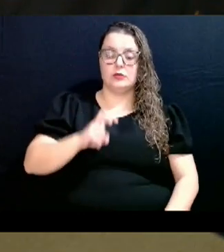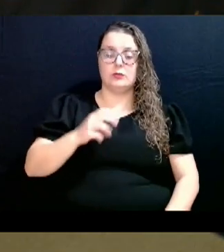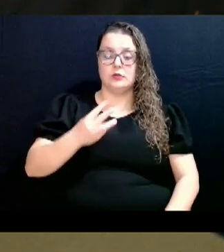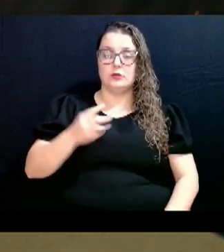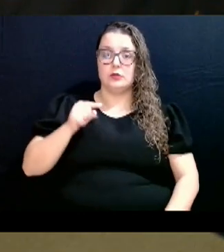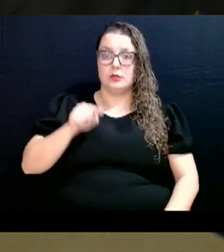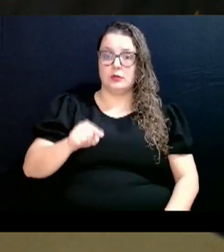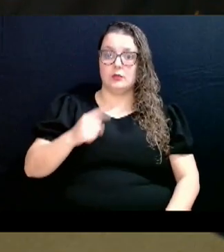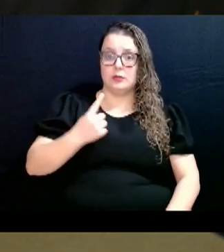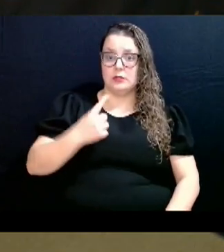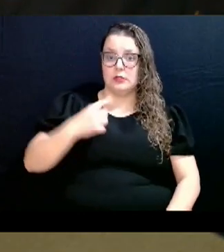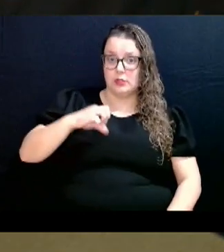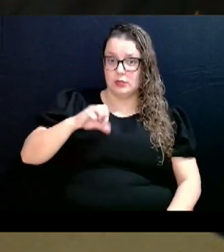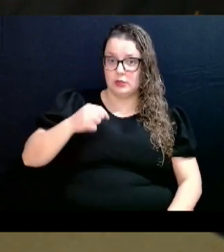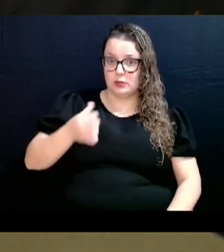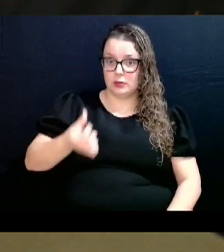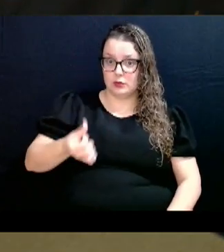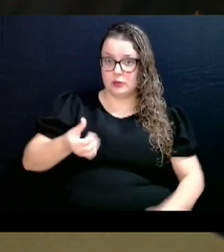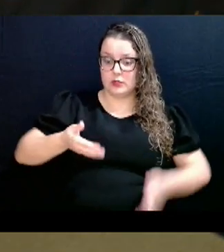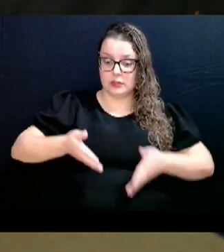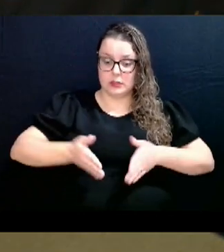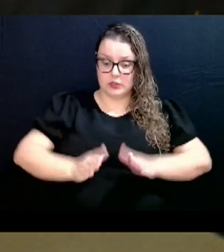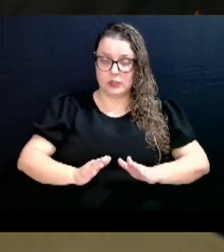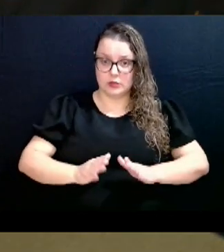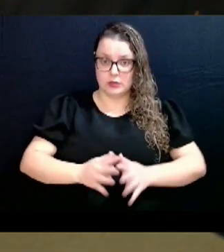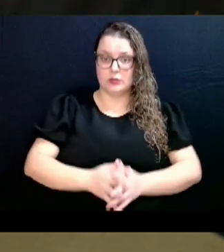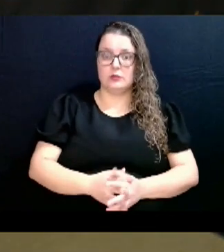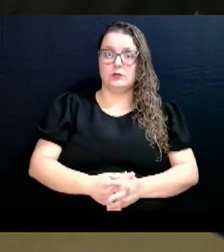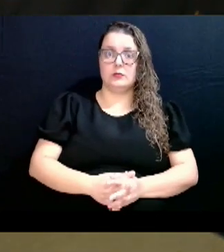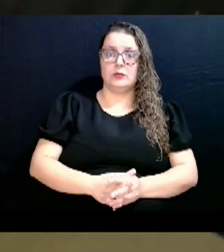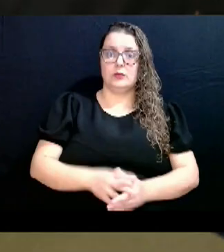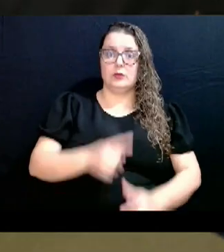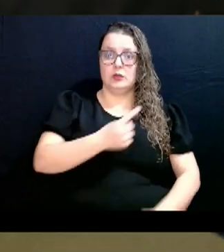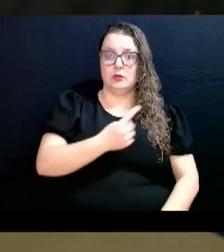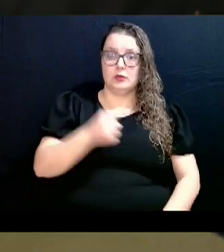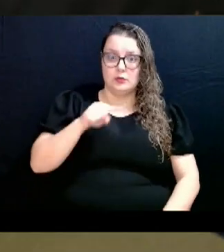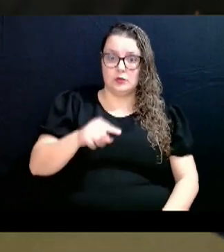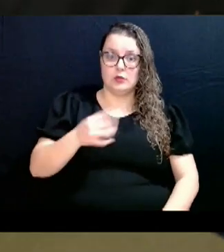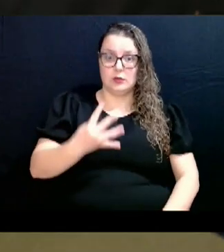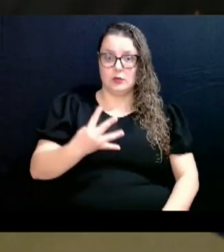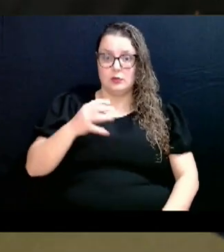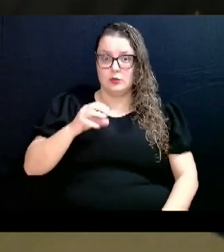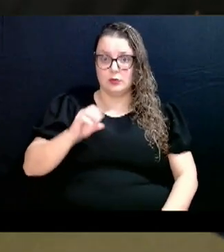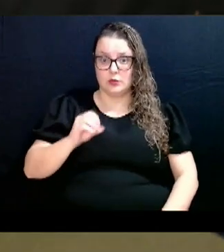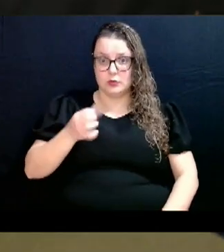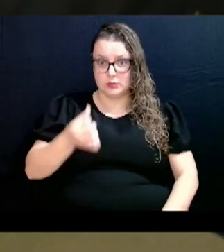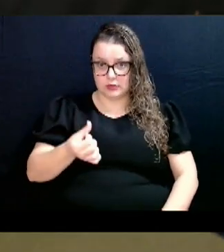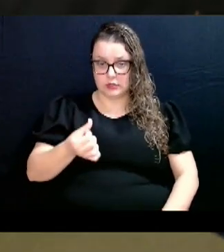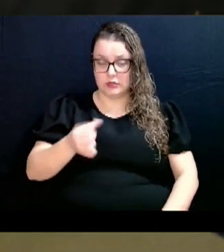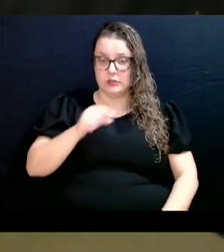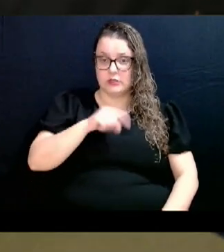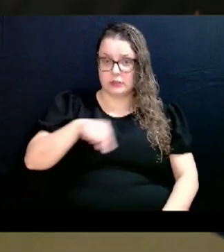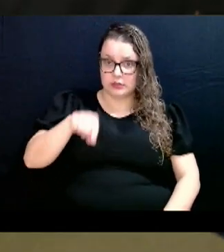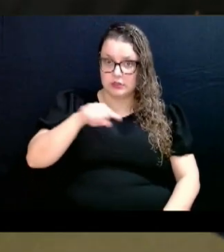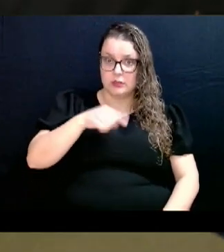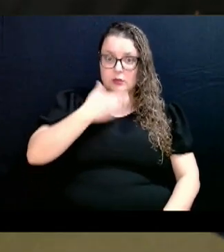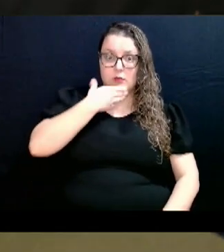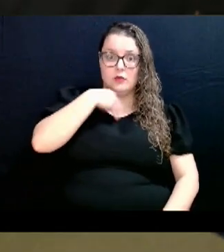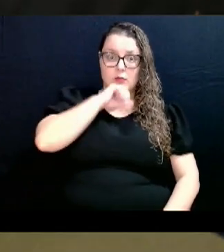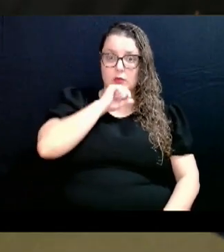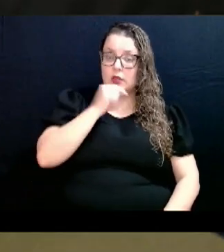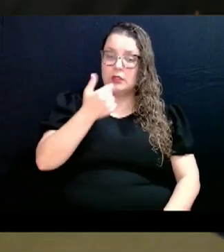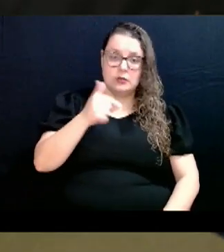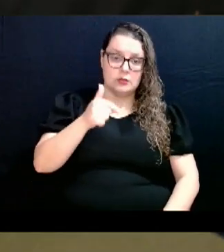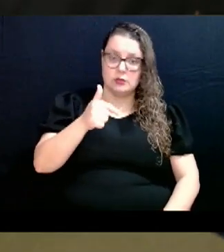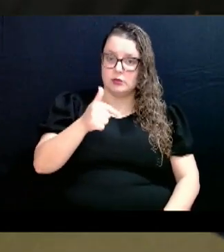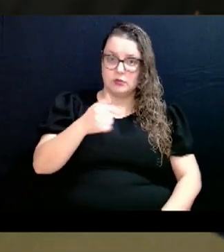253.196 nascimentos. Em 11.406 desses casos, o nome do pai não constava na